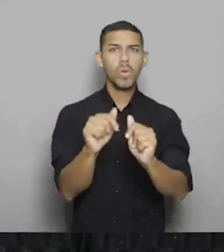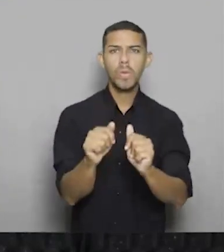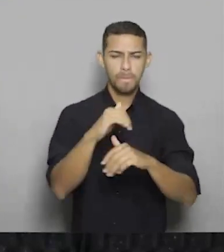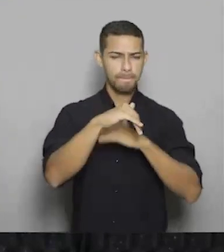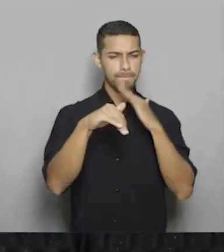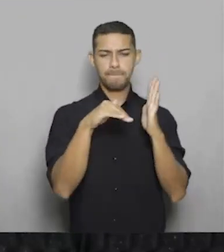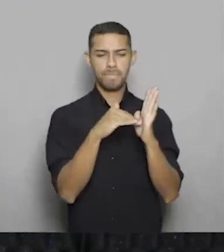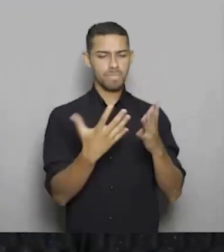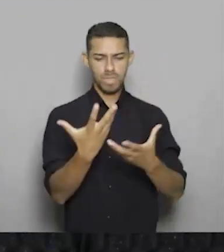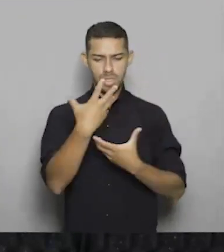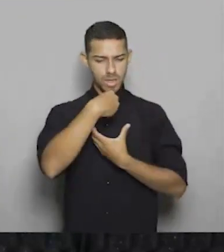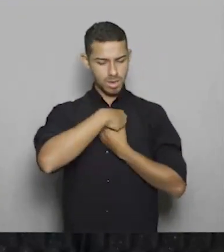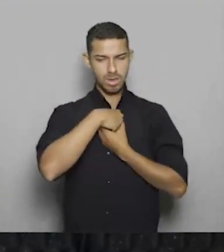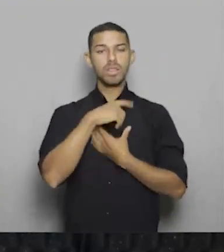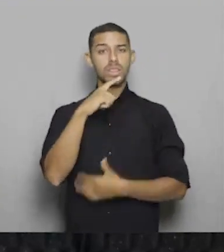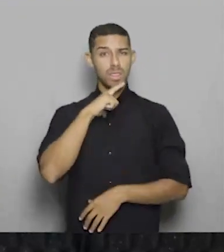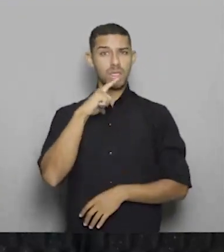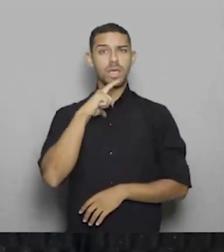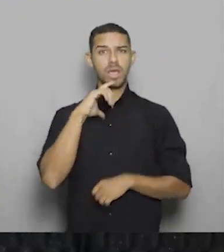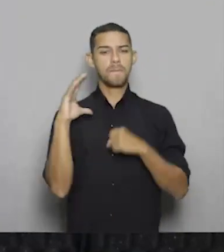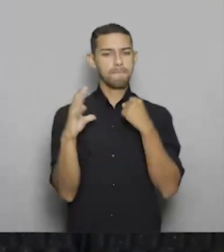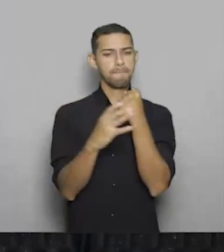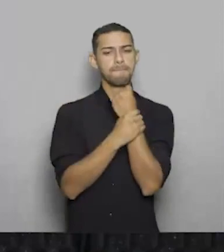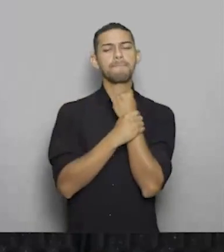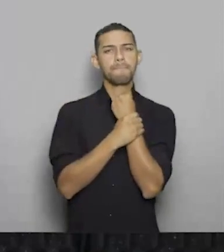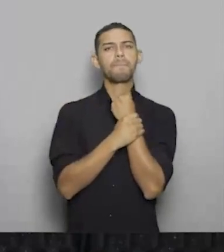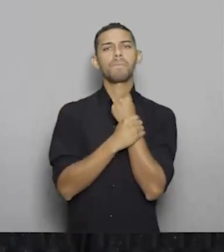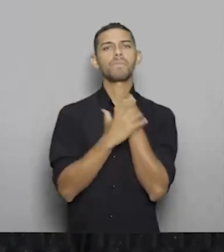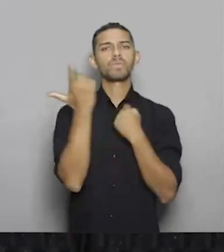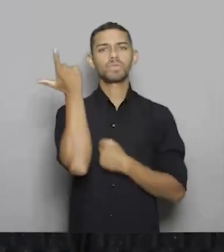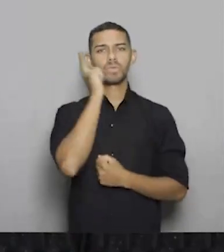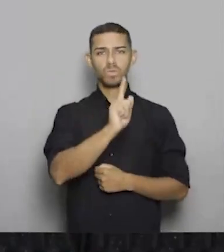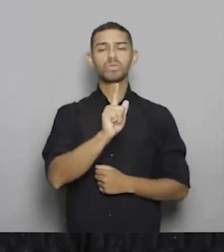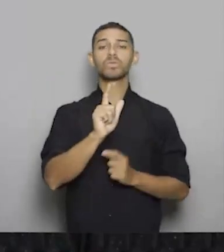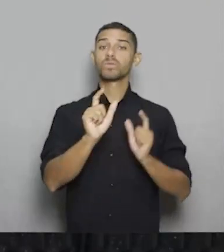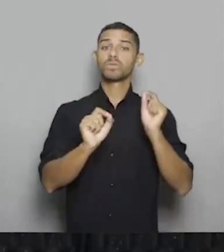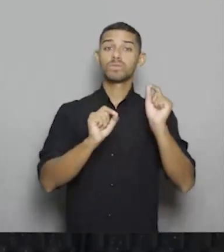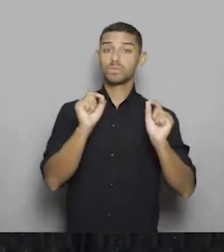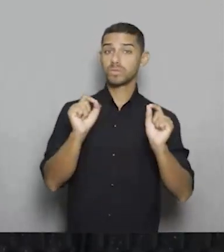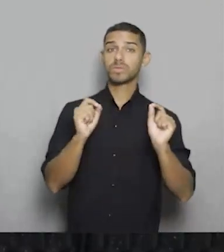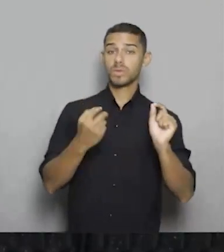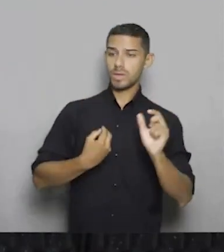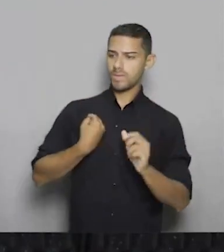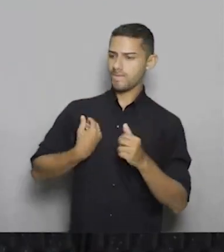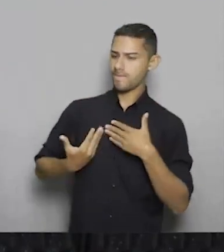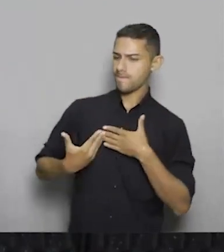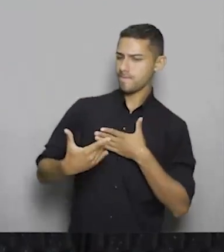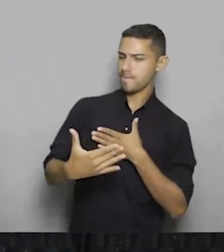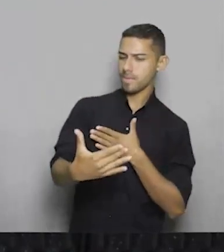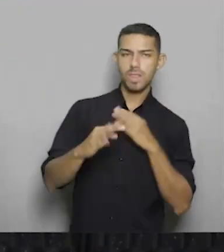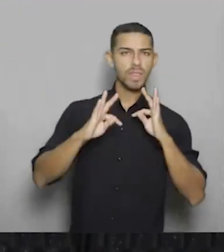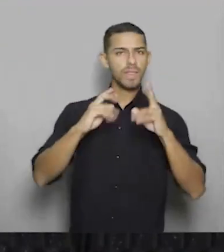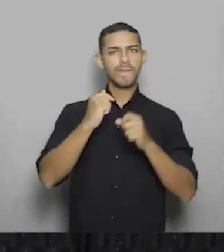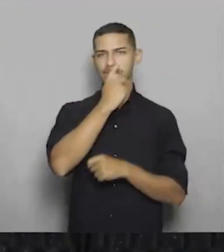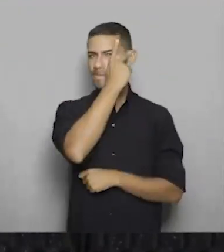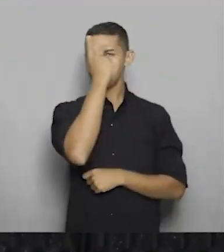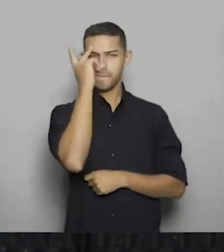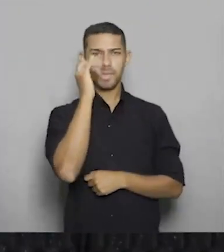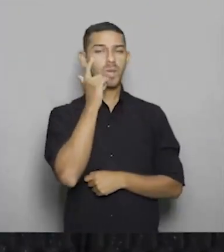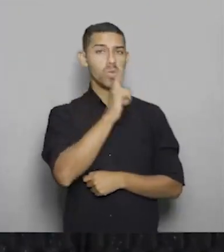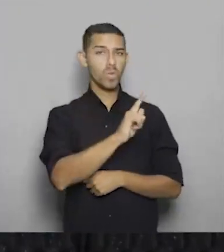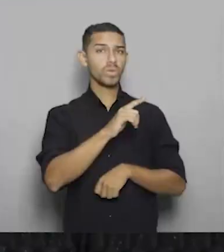né, ter uma segurança no que há de vir, né, que todas as pessoas